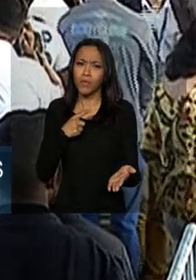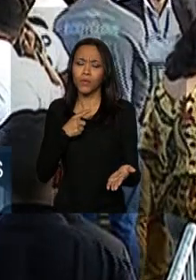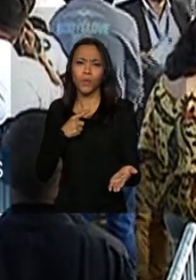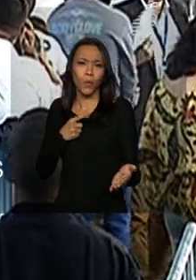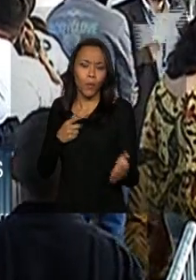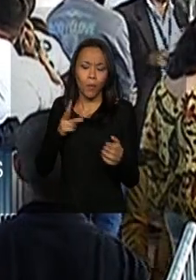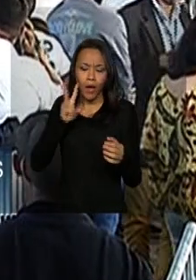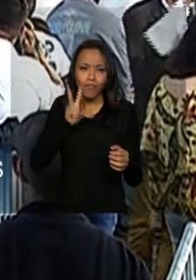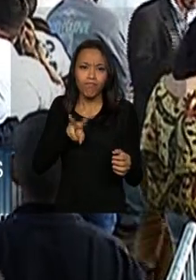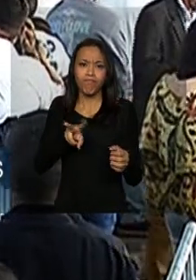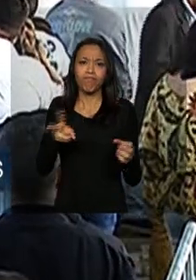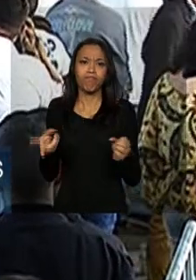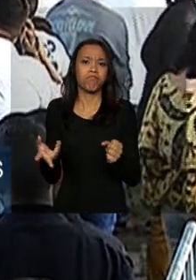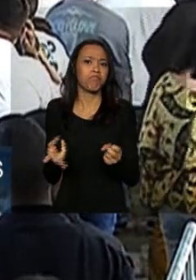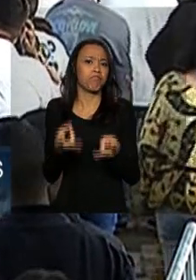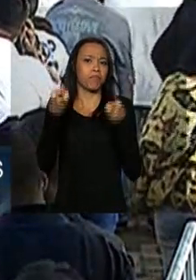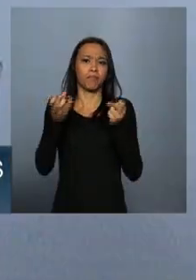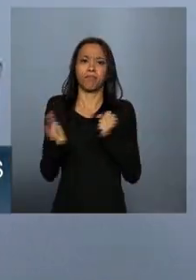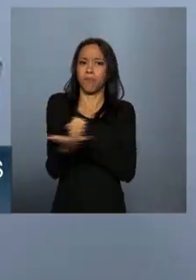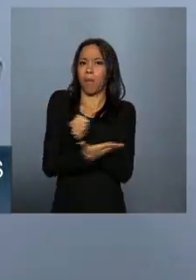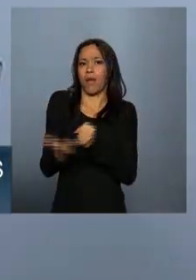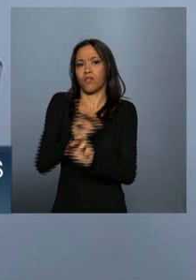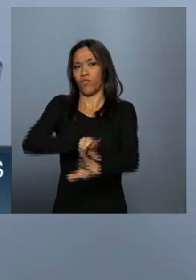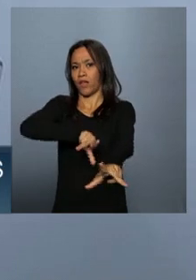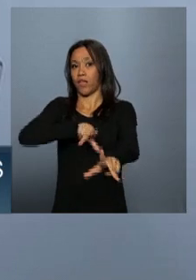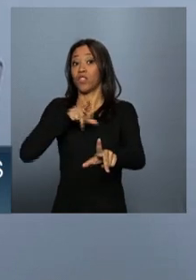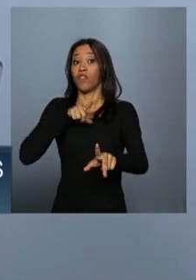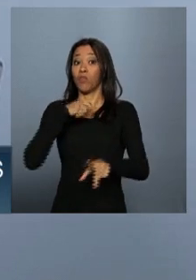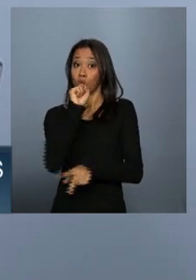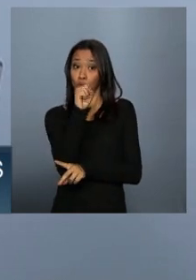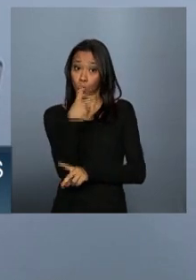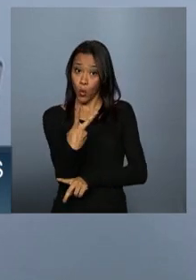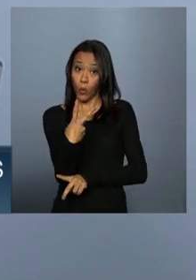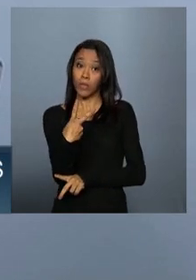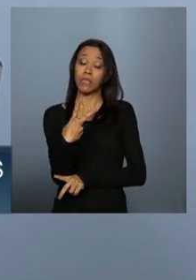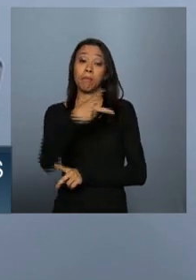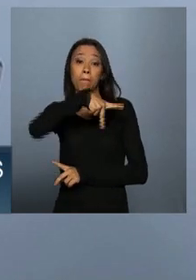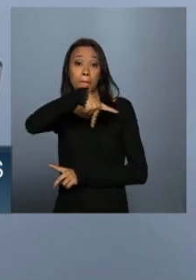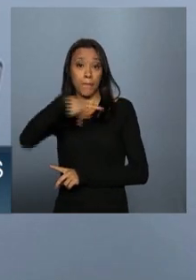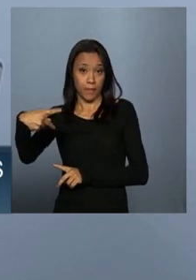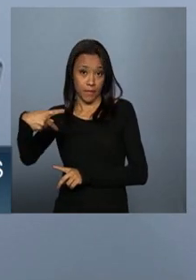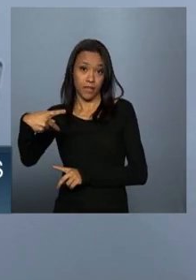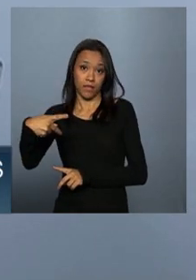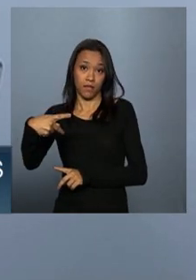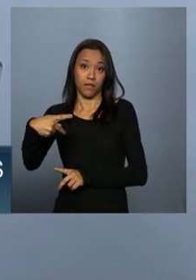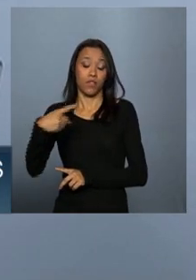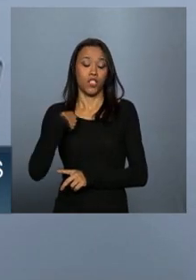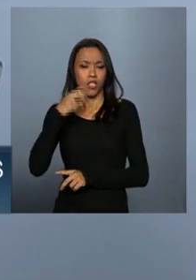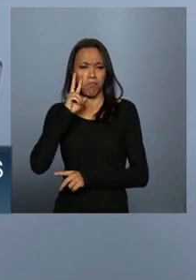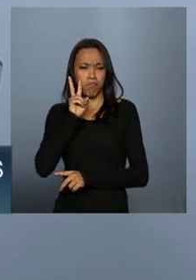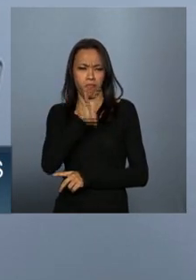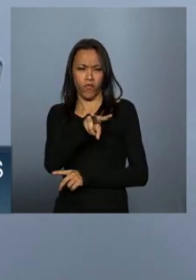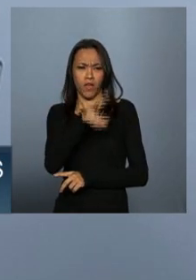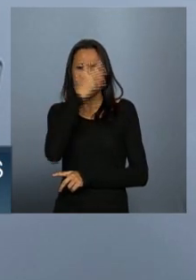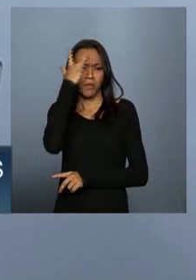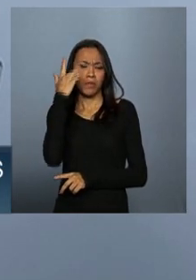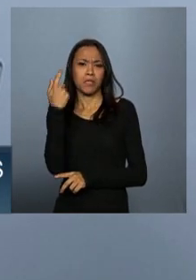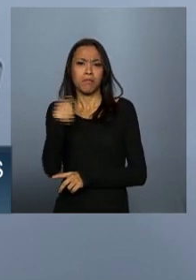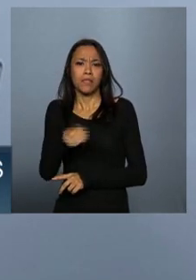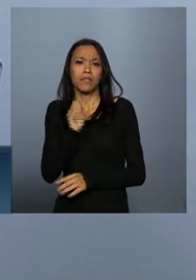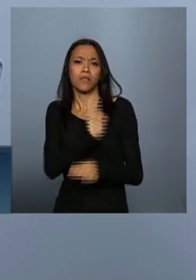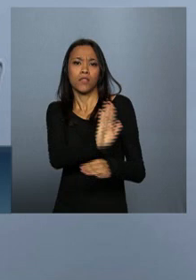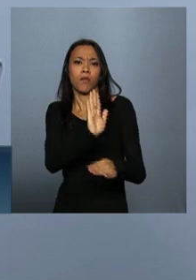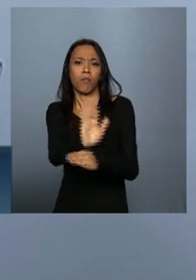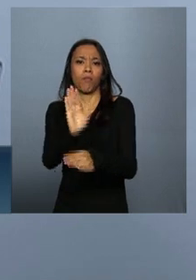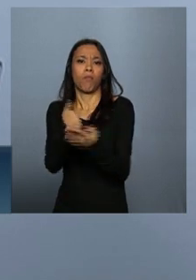diferente. Tivemos dois presidentes que olharam para aquelas pessoas que mais precisam de governo.